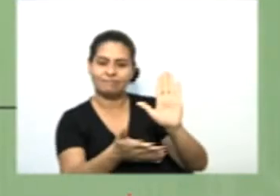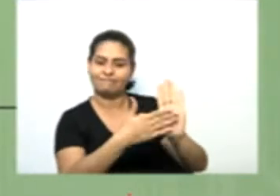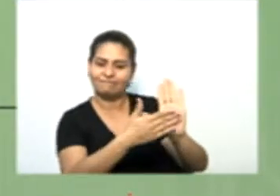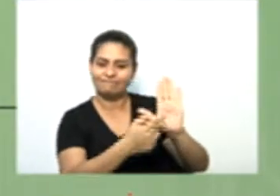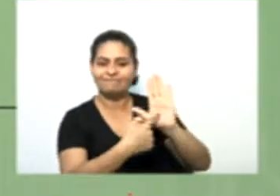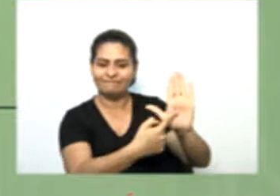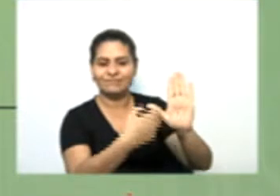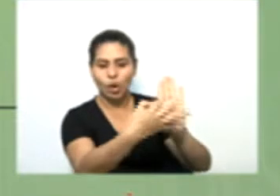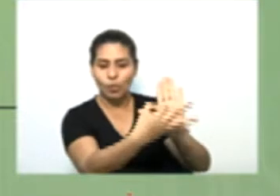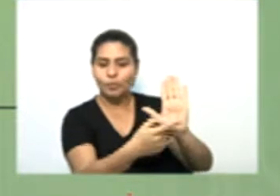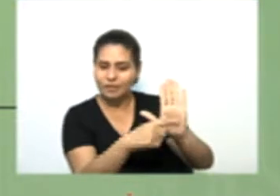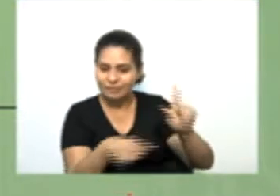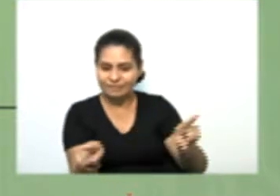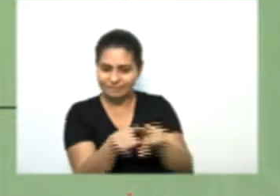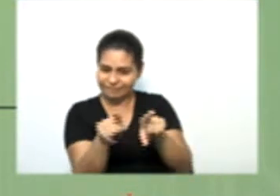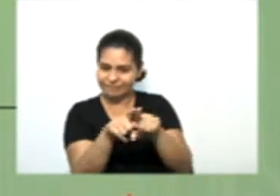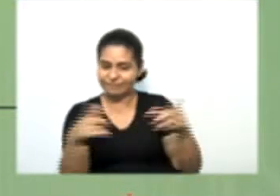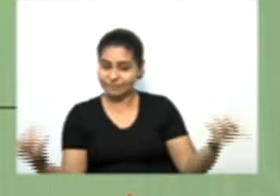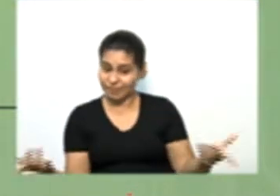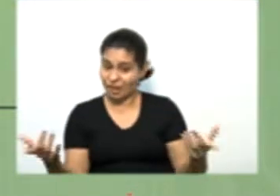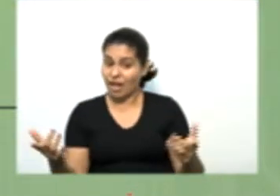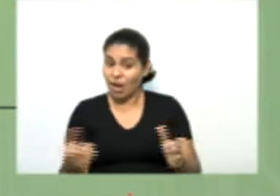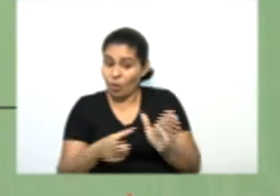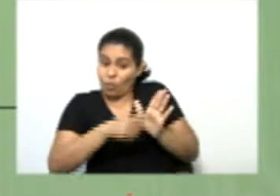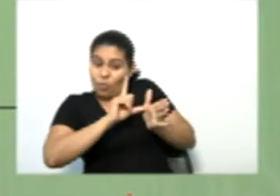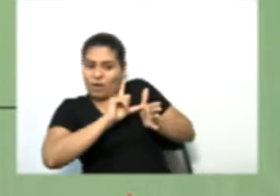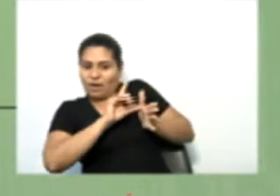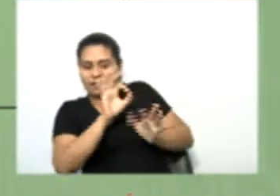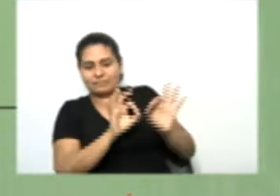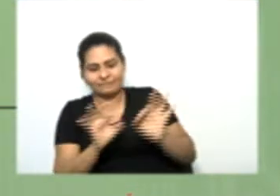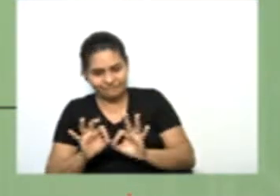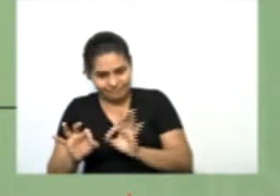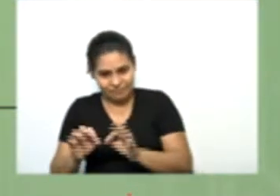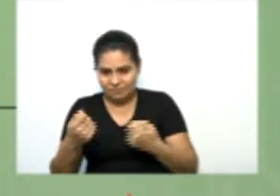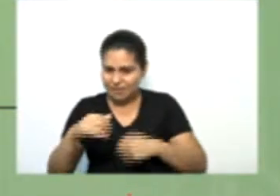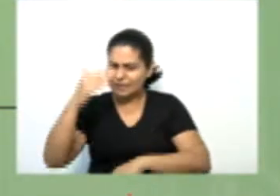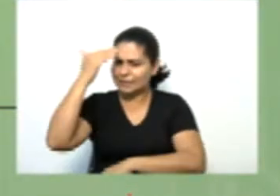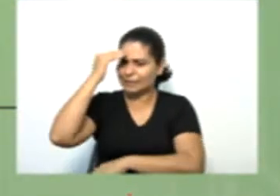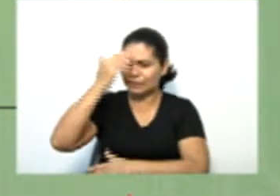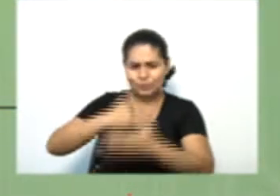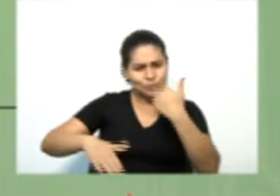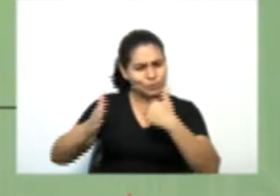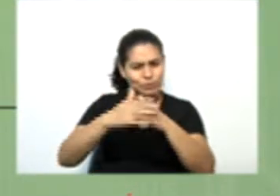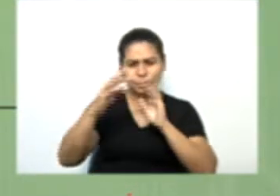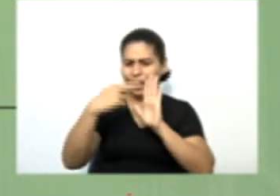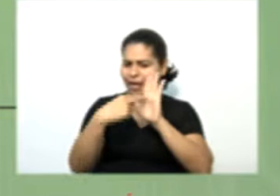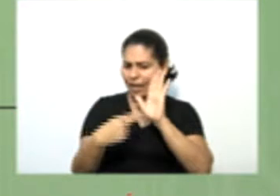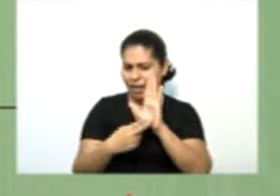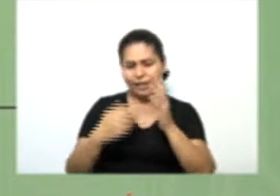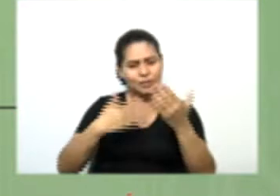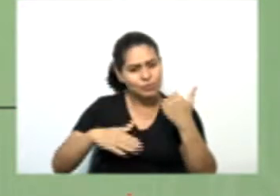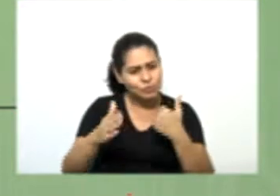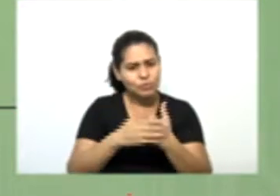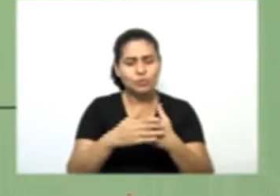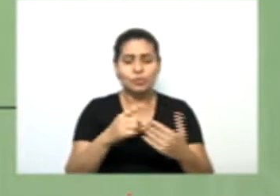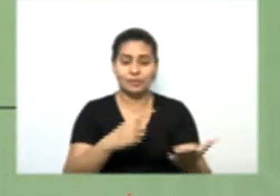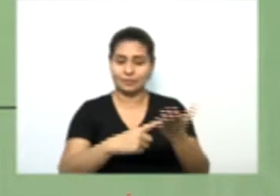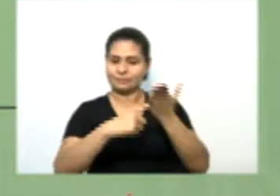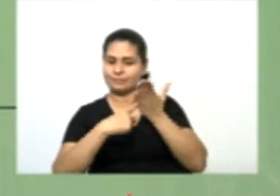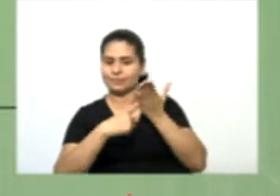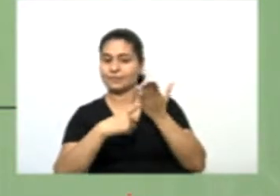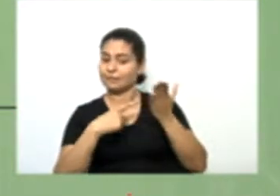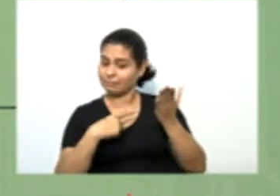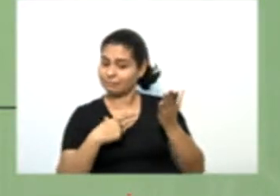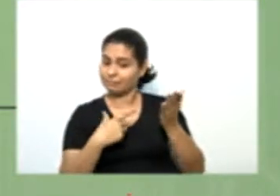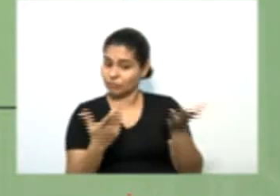outras alternativas para negociar, é o antes da negociação. Entenda claramente as regras que norteiam as ações do seu